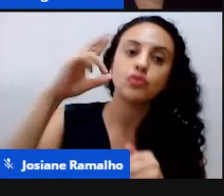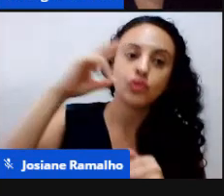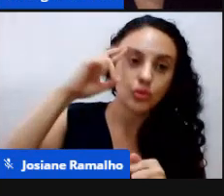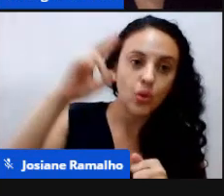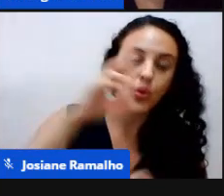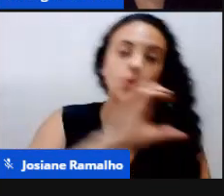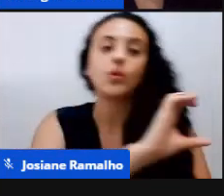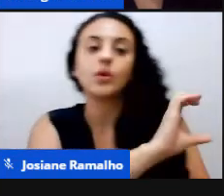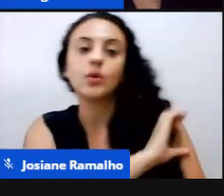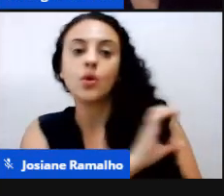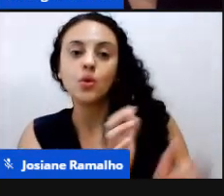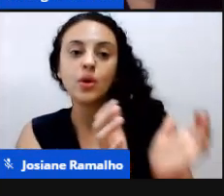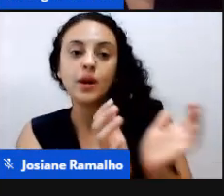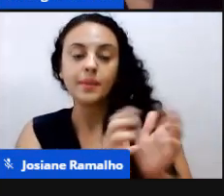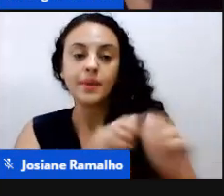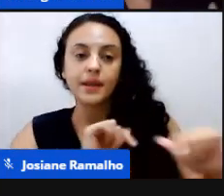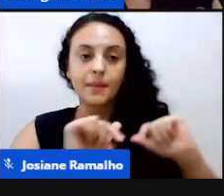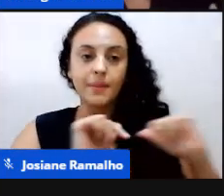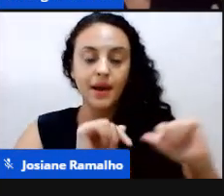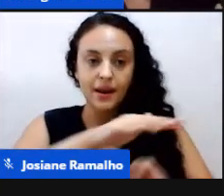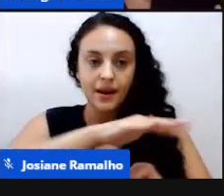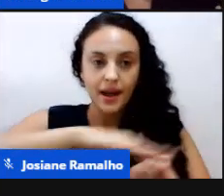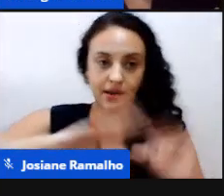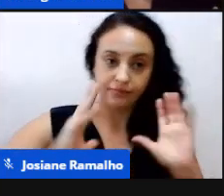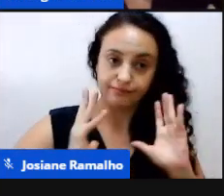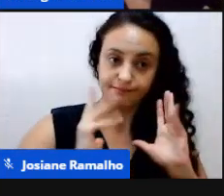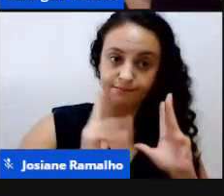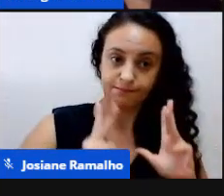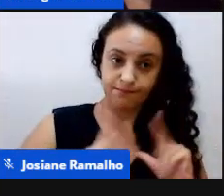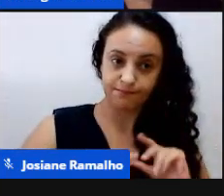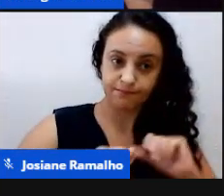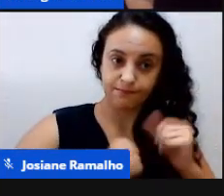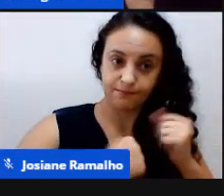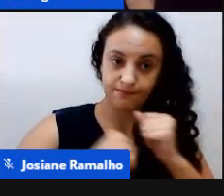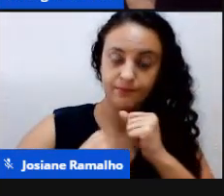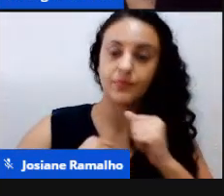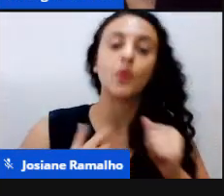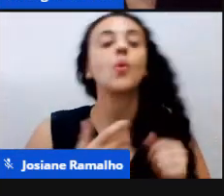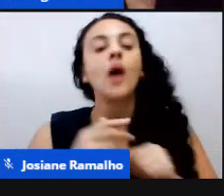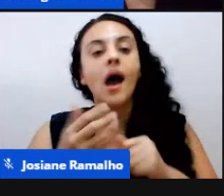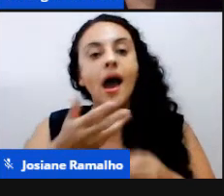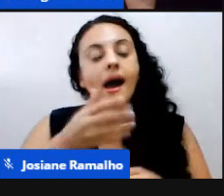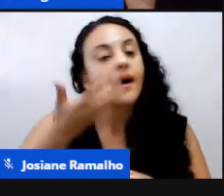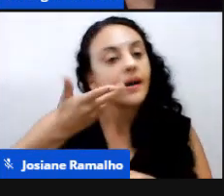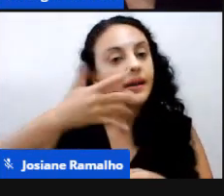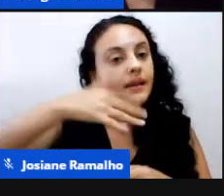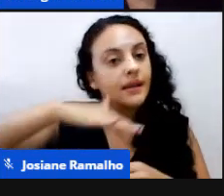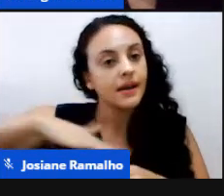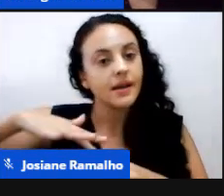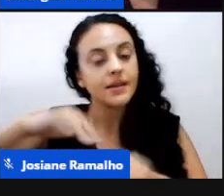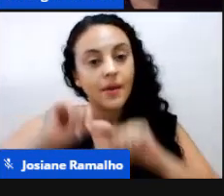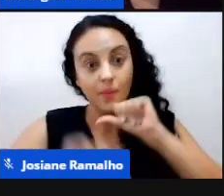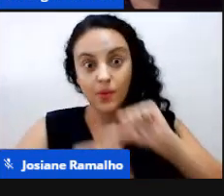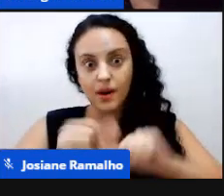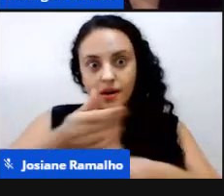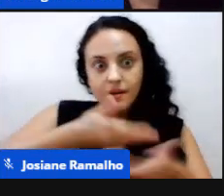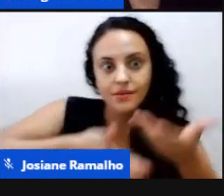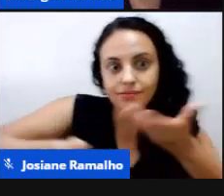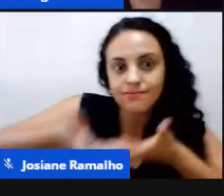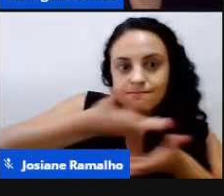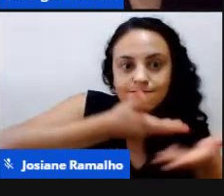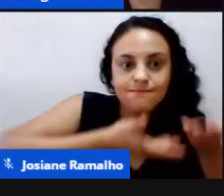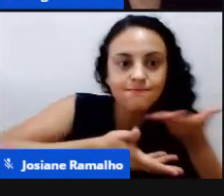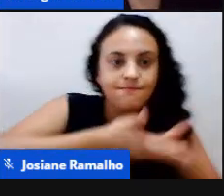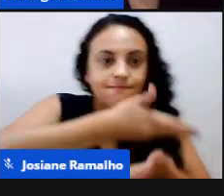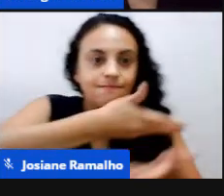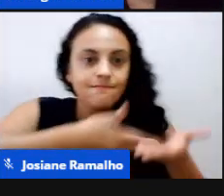de limpeza. Então, essa criança vai mudando as interações dela. E conforme essas interações